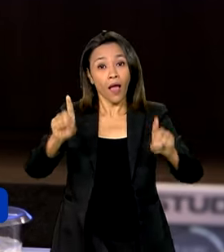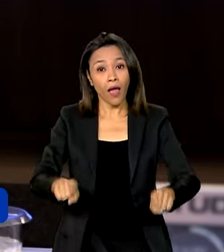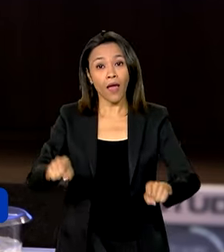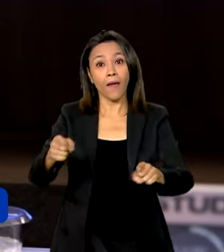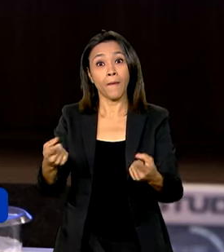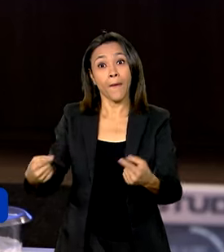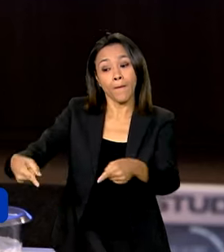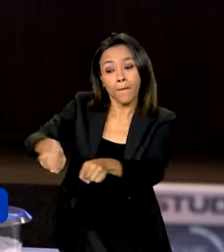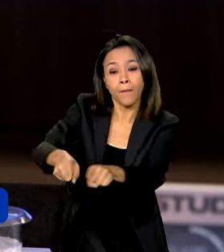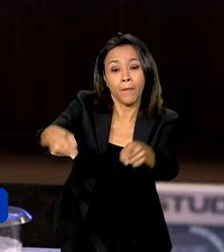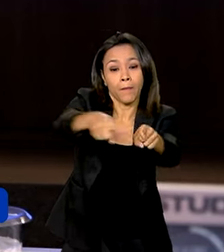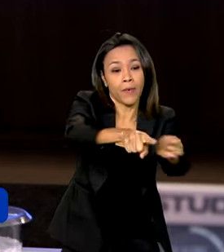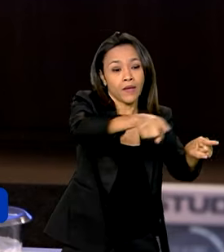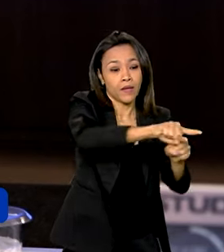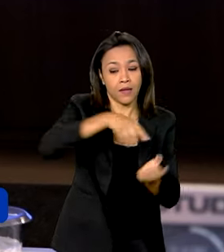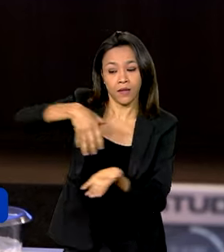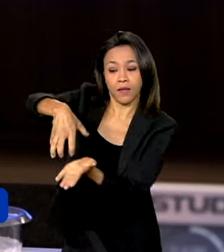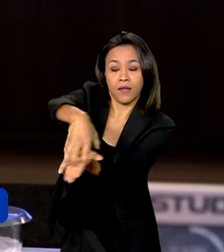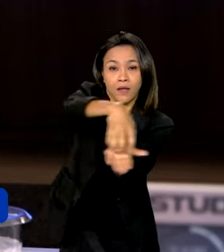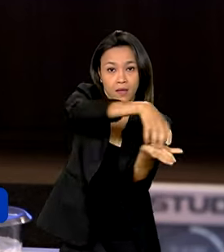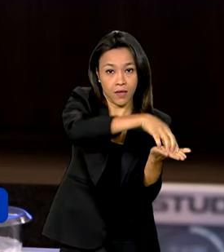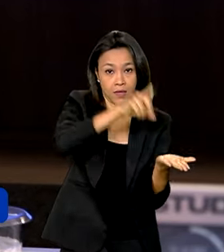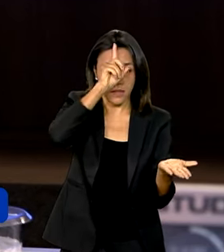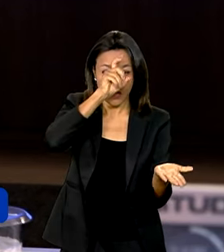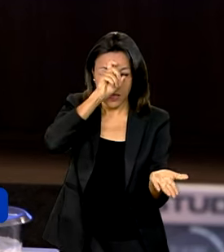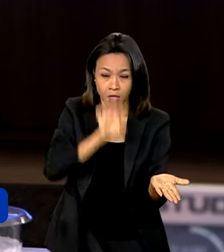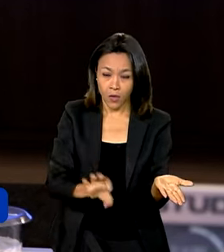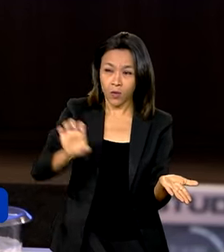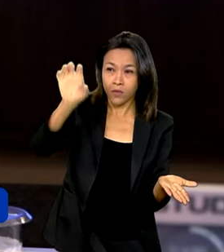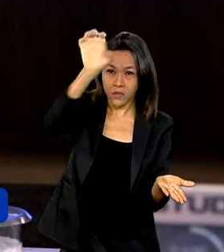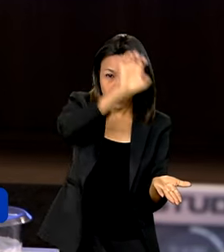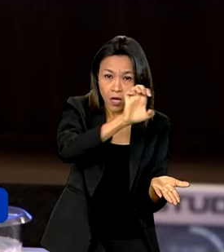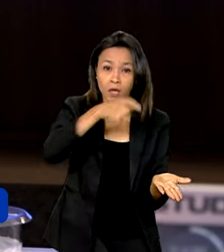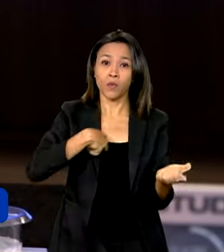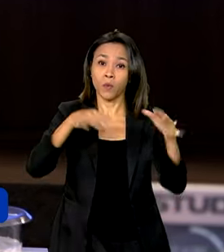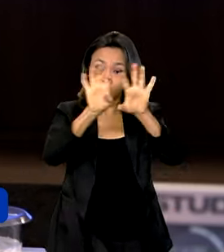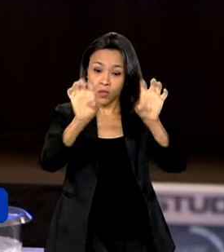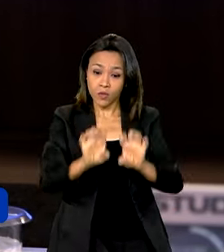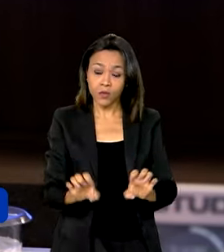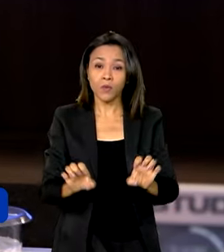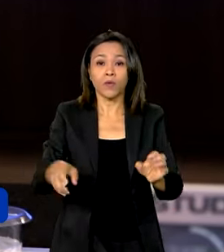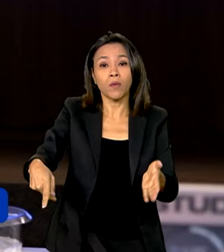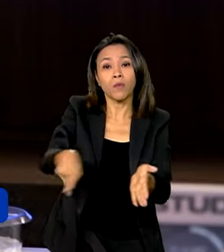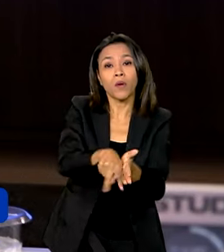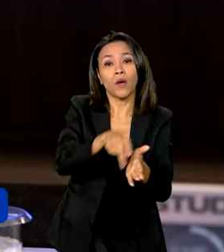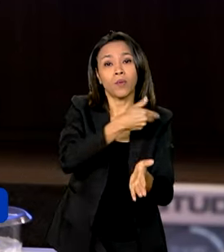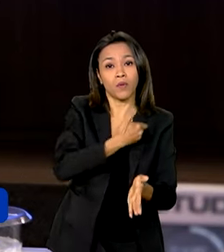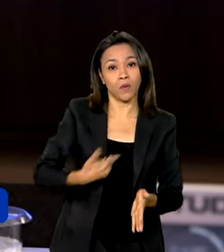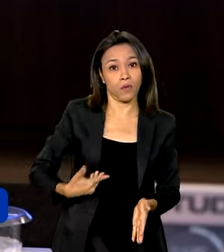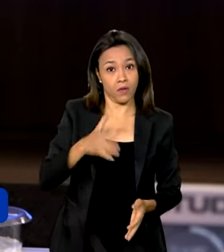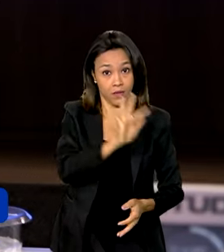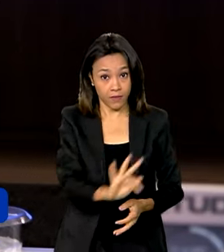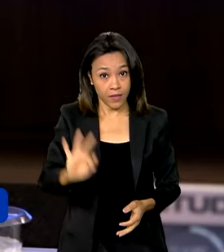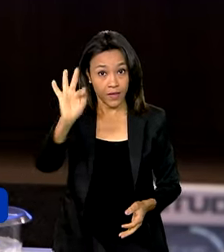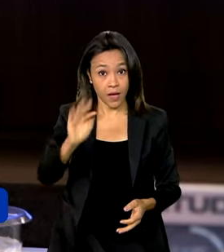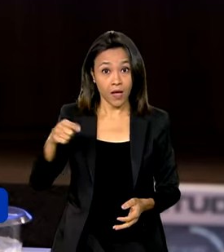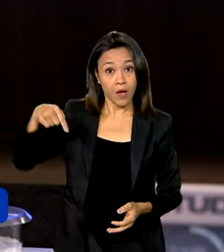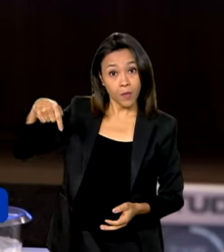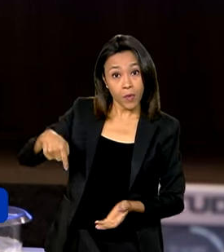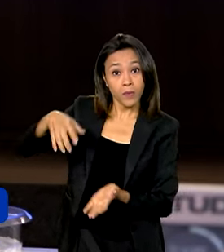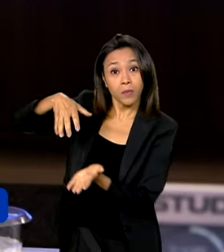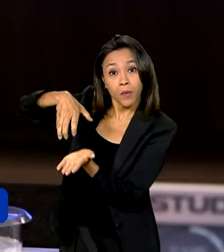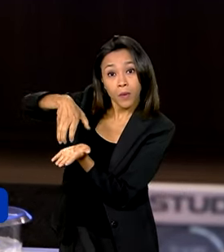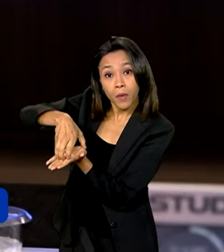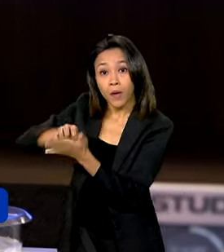parcerias com o município eh com estruturas do Governo Federal como é o caso da ebser que é empresa brasileira